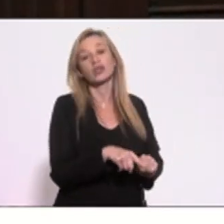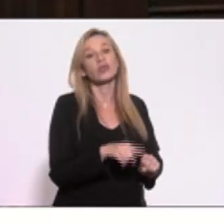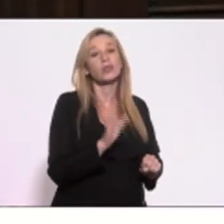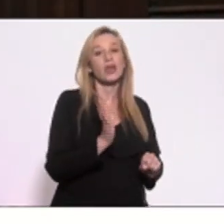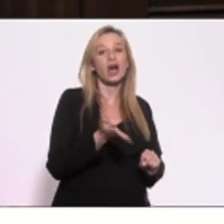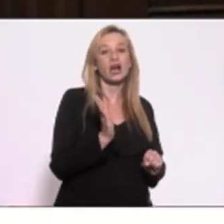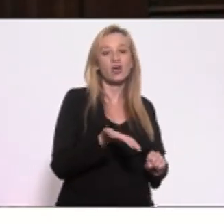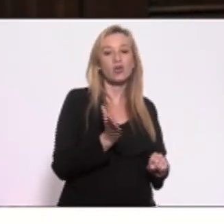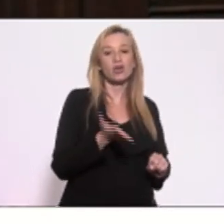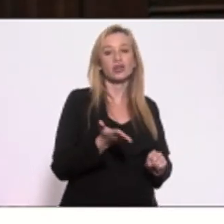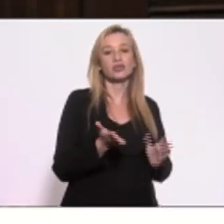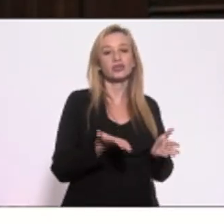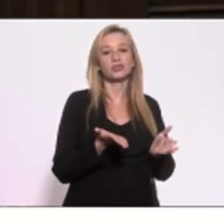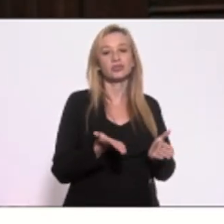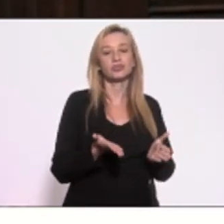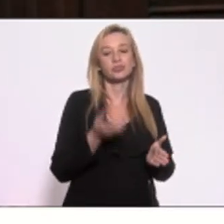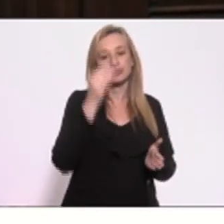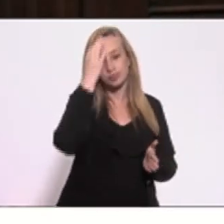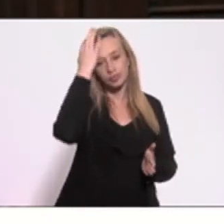agora agudizado